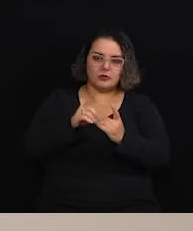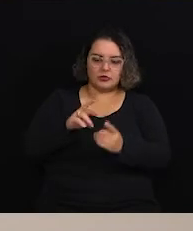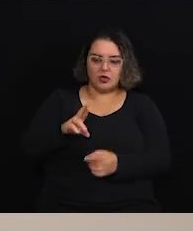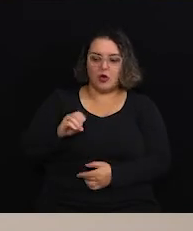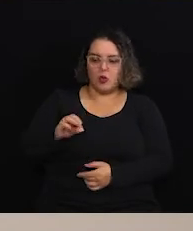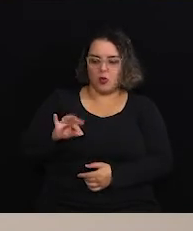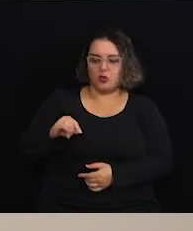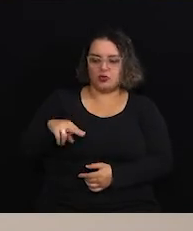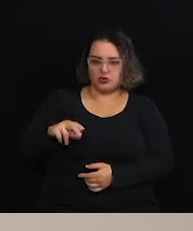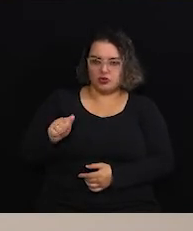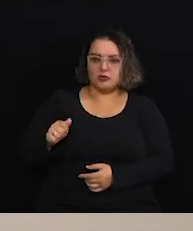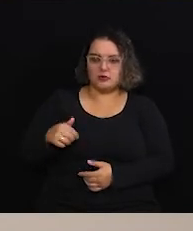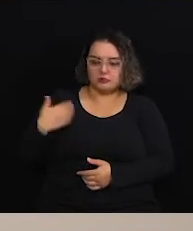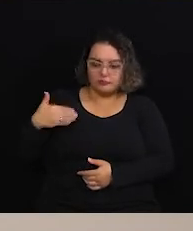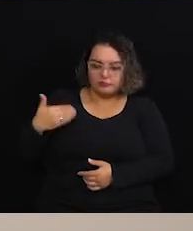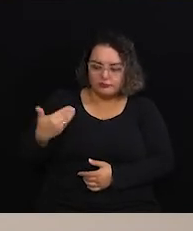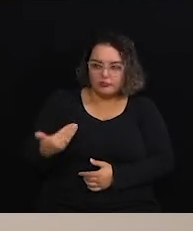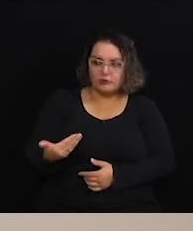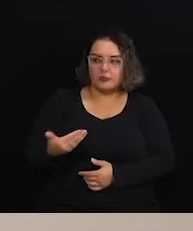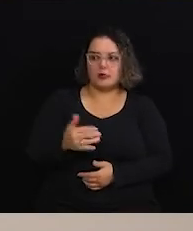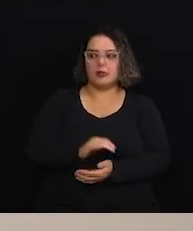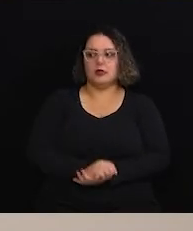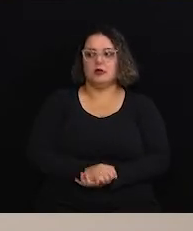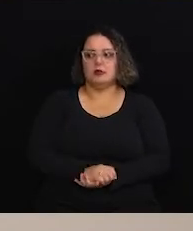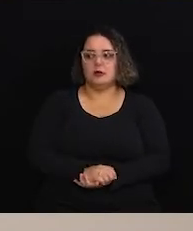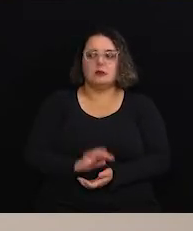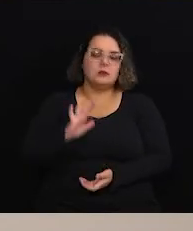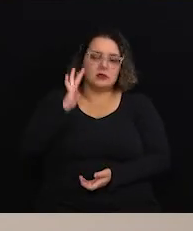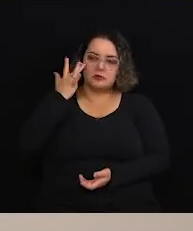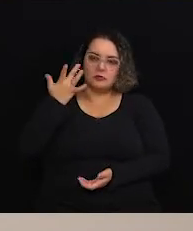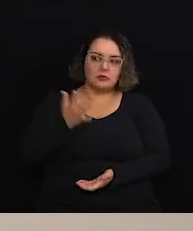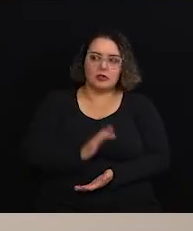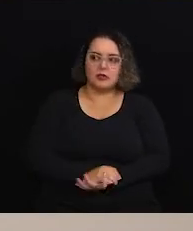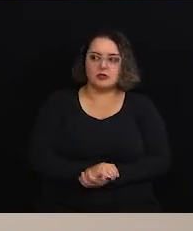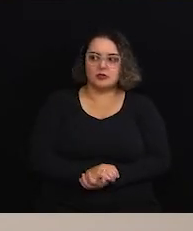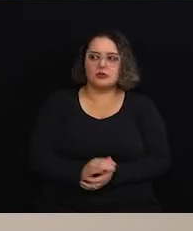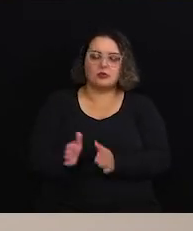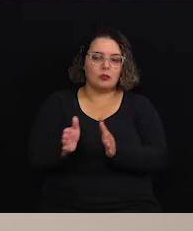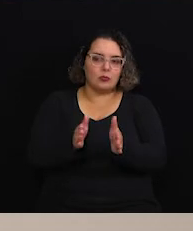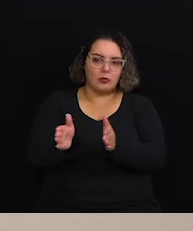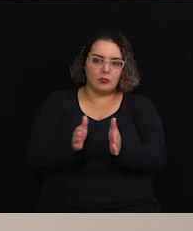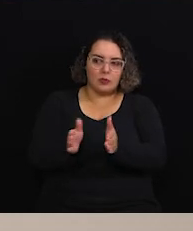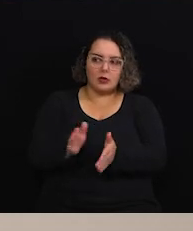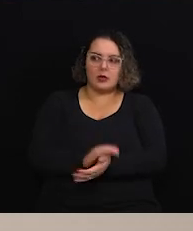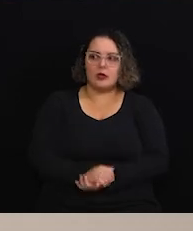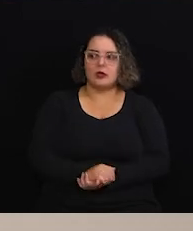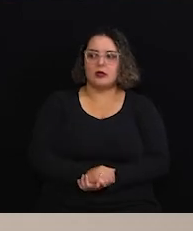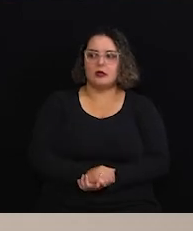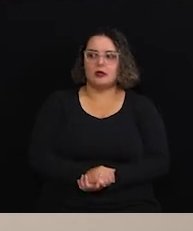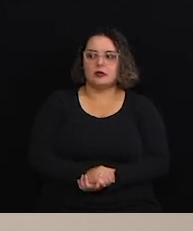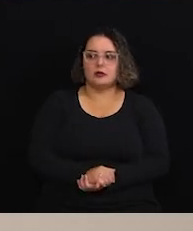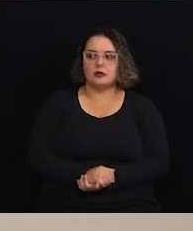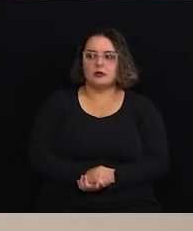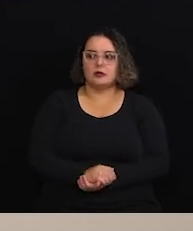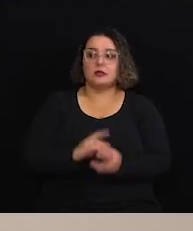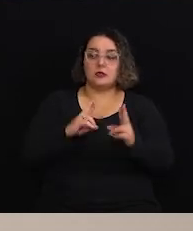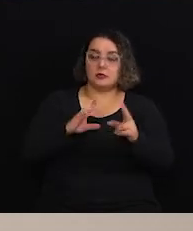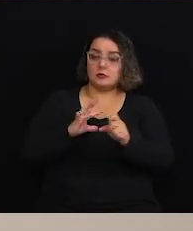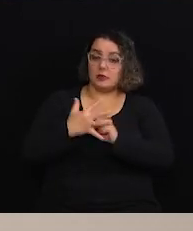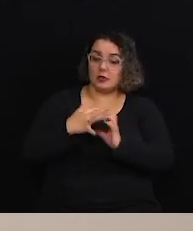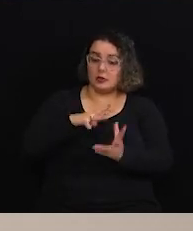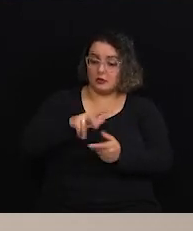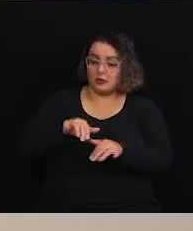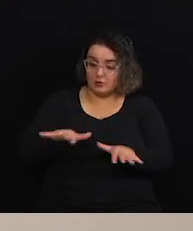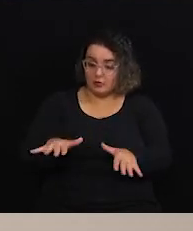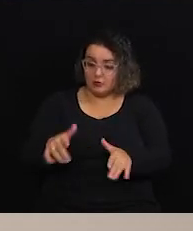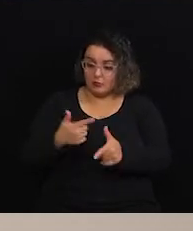de rotina, né? Que a gente fala, né? Para estar criando, né? Mas eu acho que isso foi só um momento, né? Espero que essa